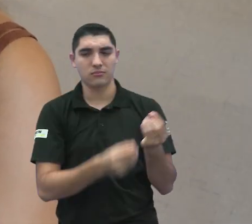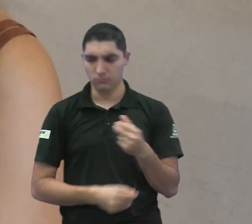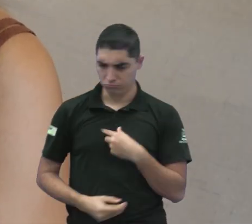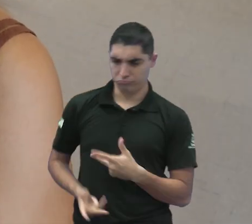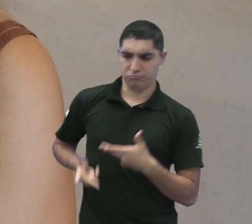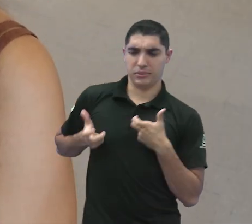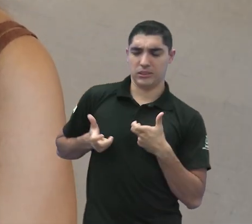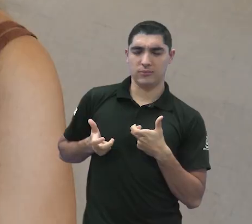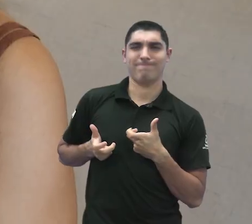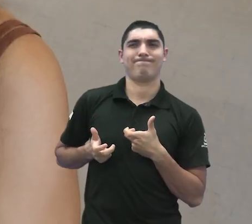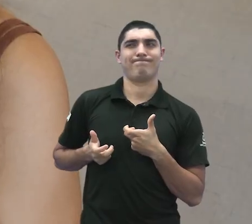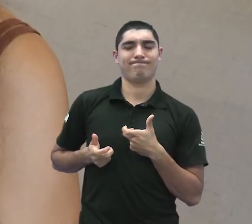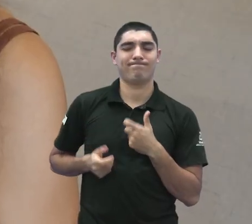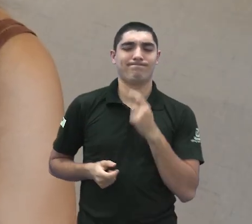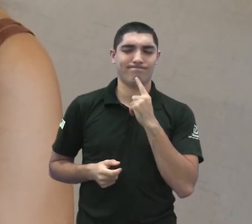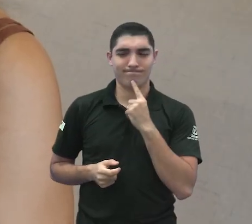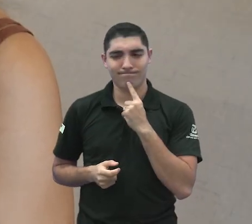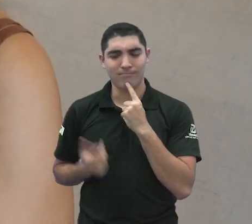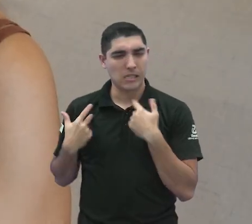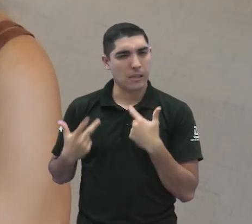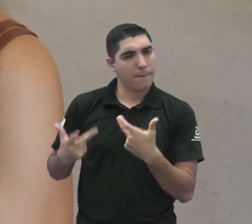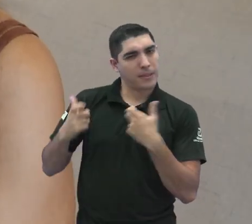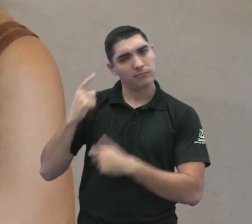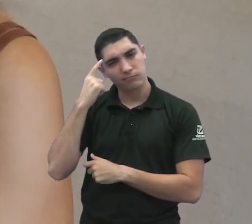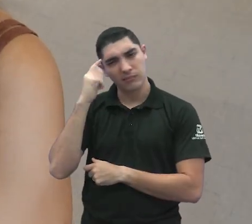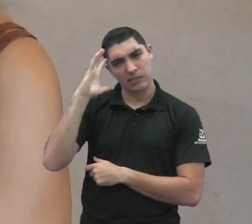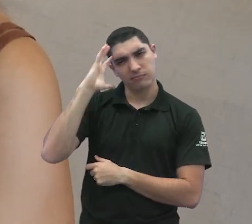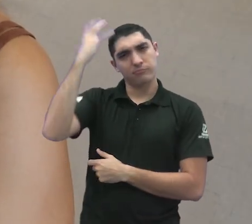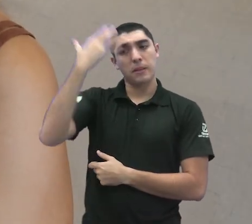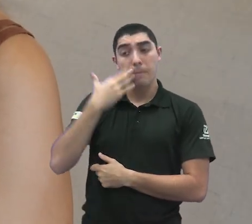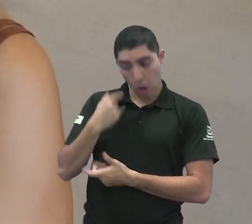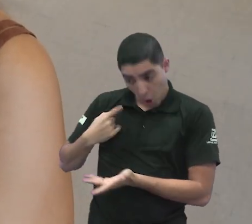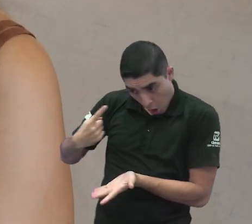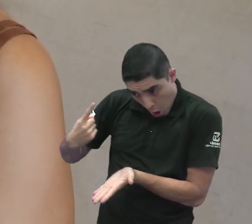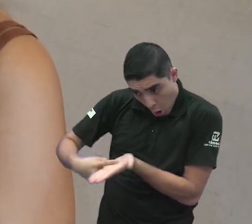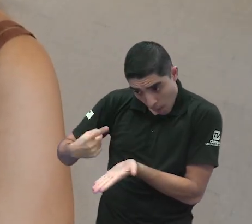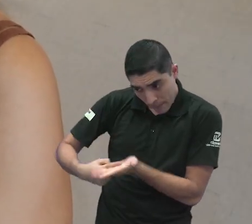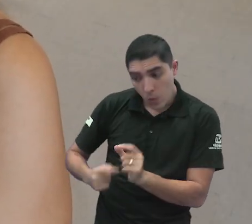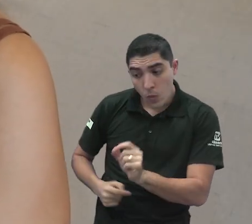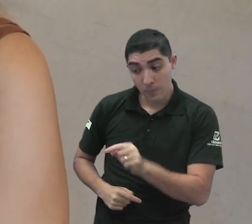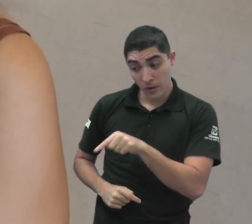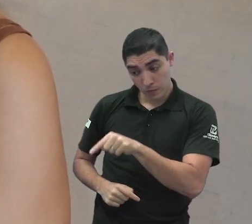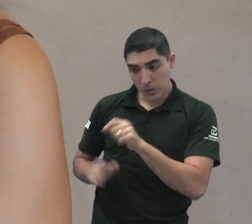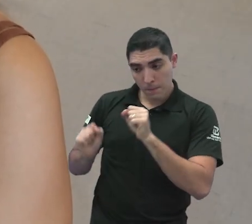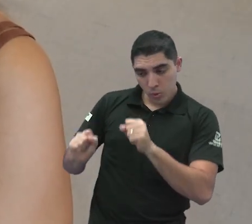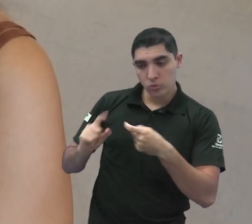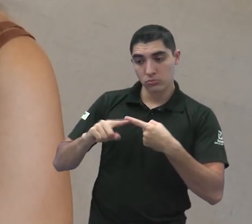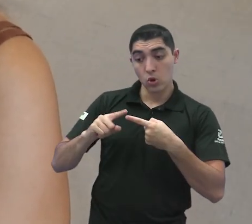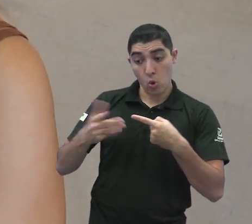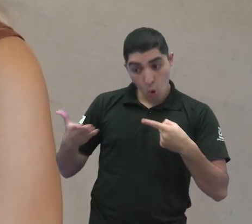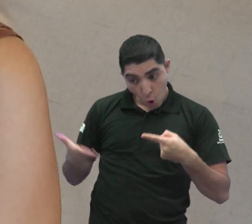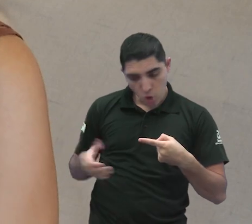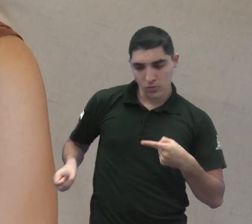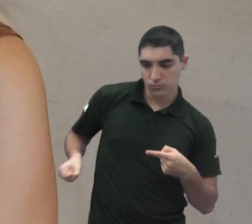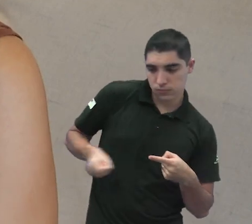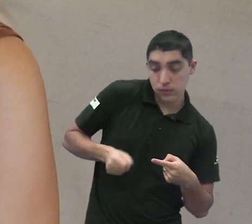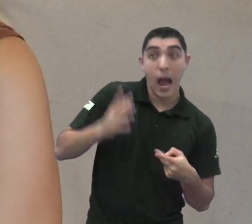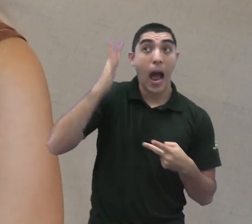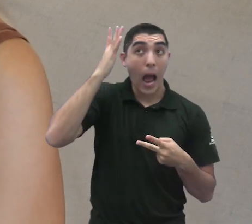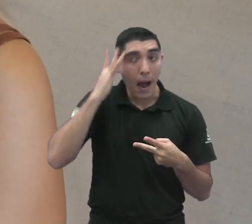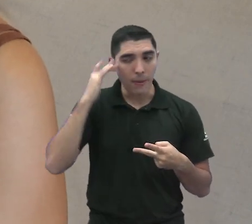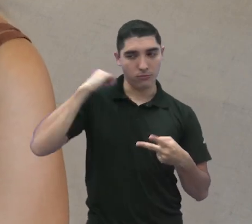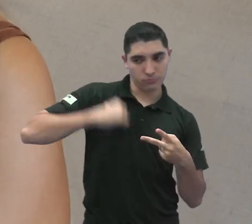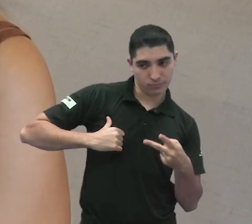pesado. Então, a gente acabou analisando ali, fizemos um combinado de que ela usaria a mochila